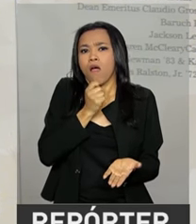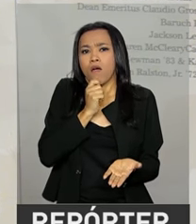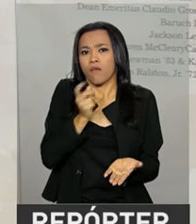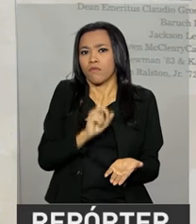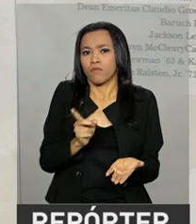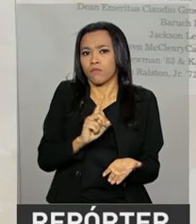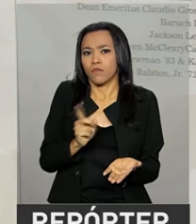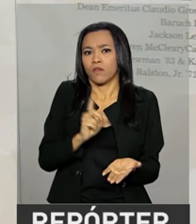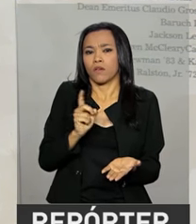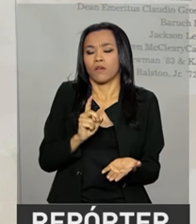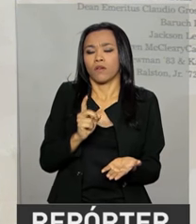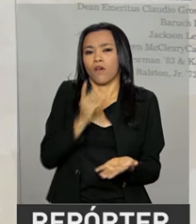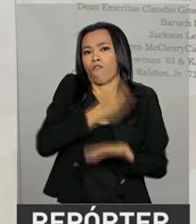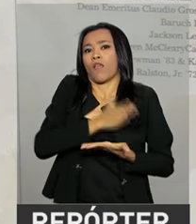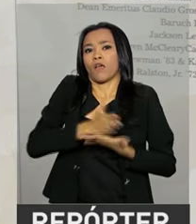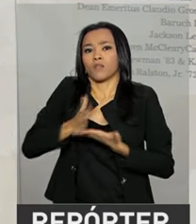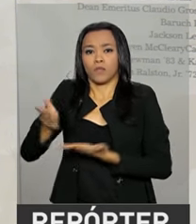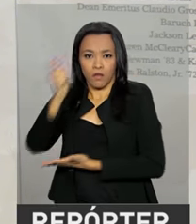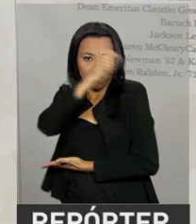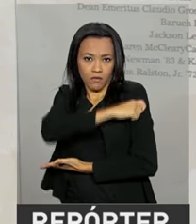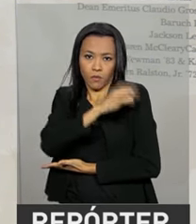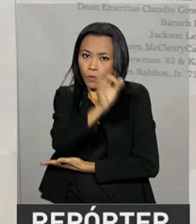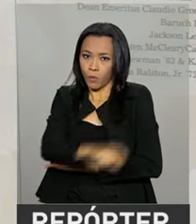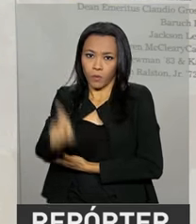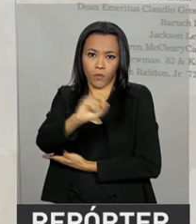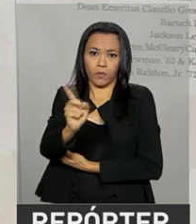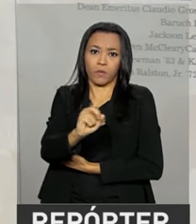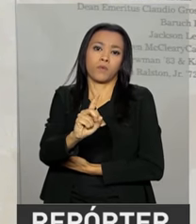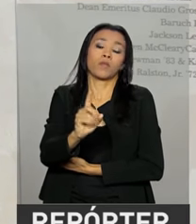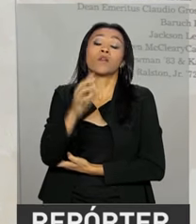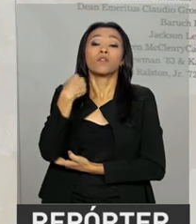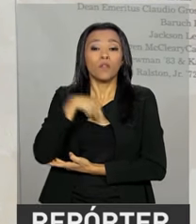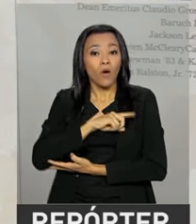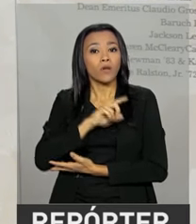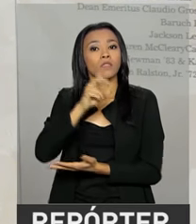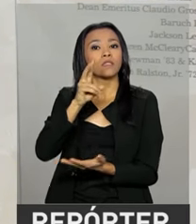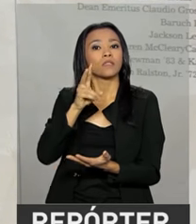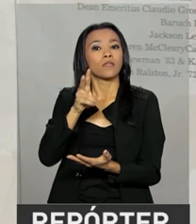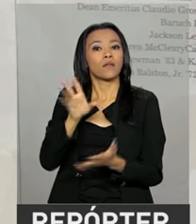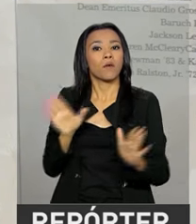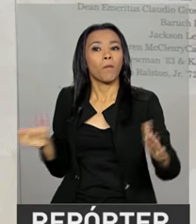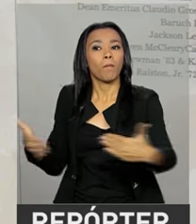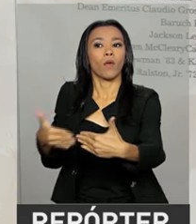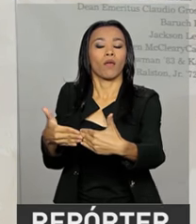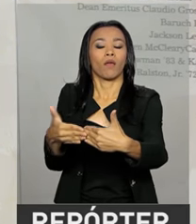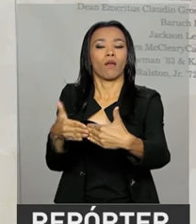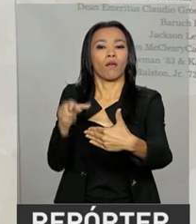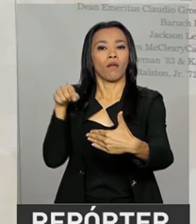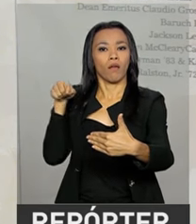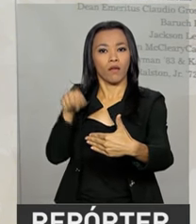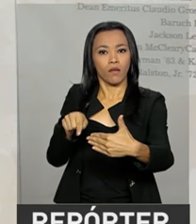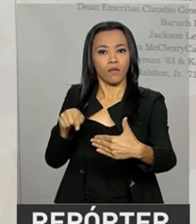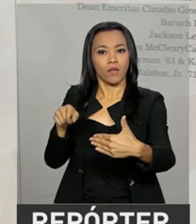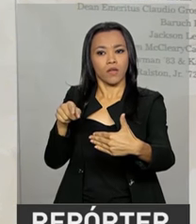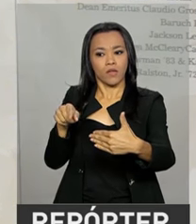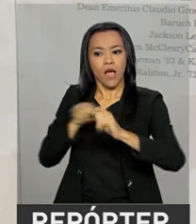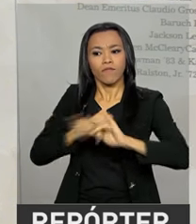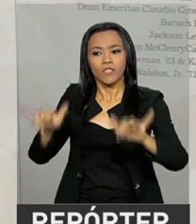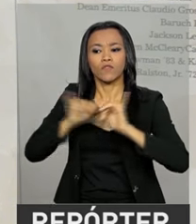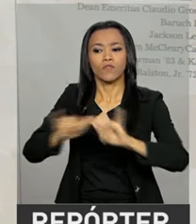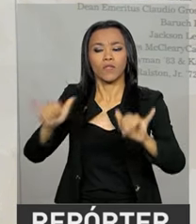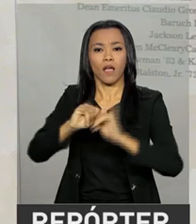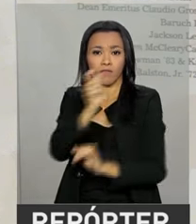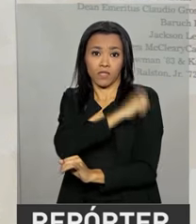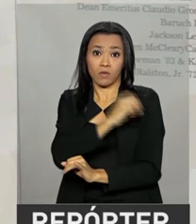do relacionamento nós temos condições de manter o bloqueio das cidades onde houve recomendação de vacinação até porque já há